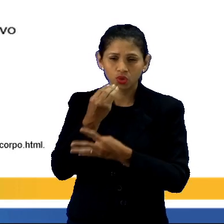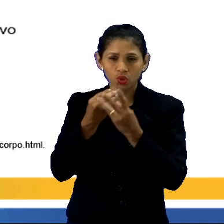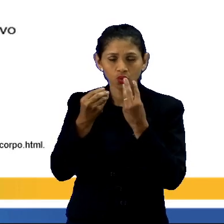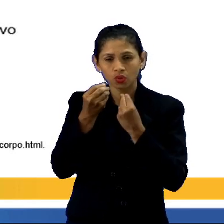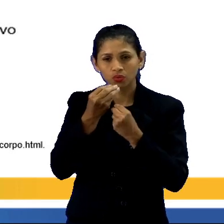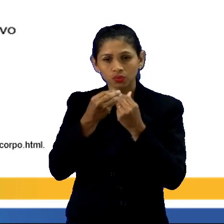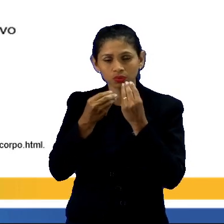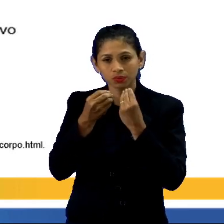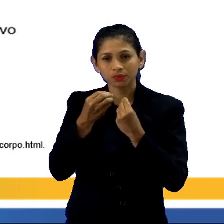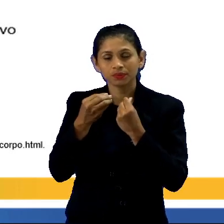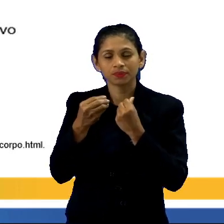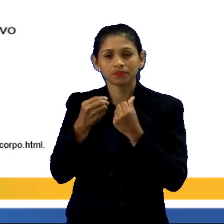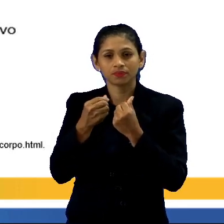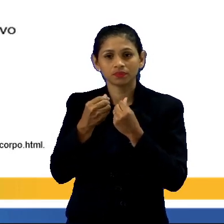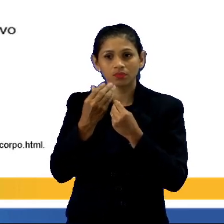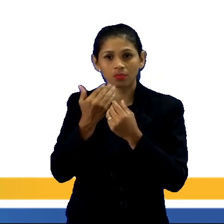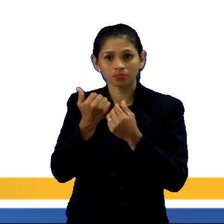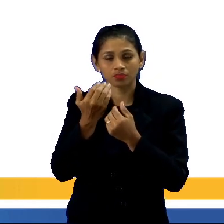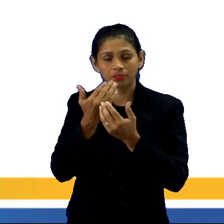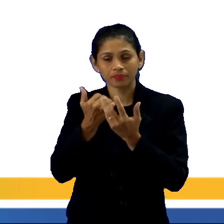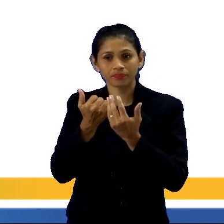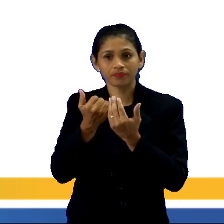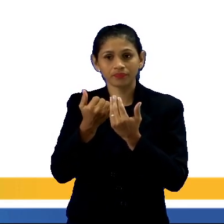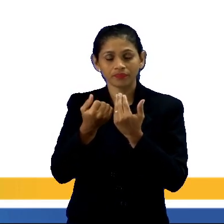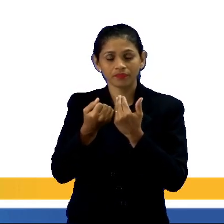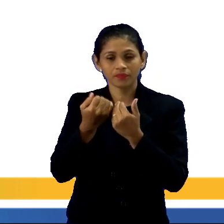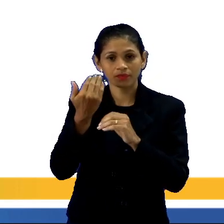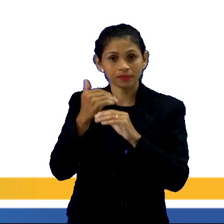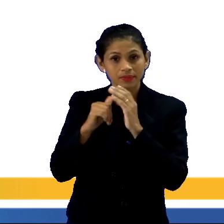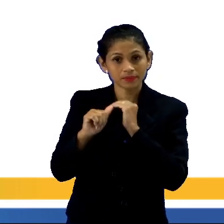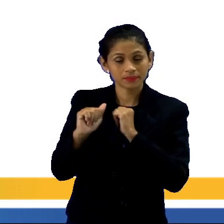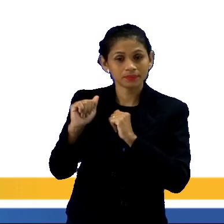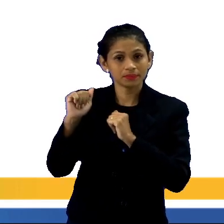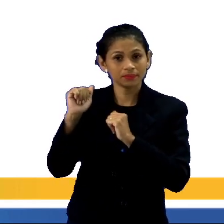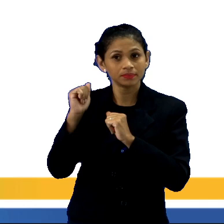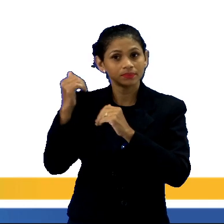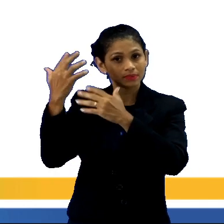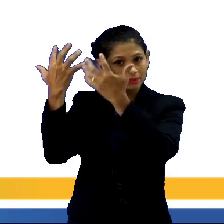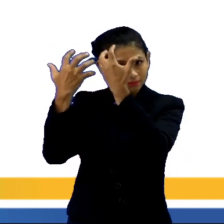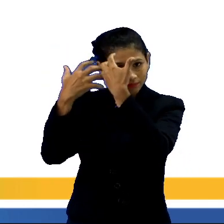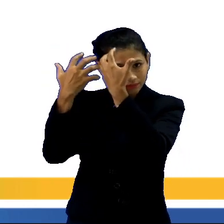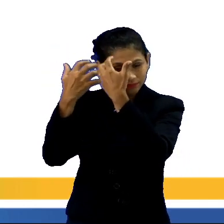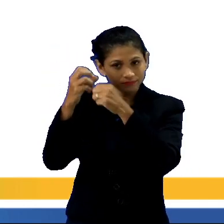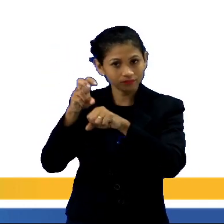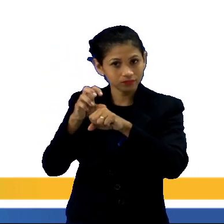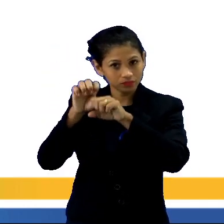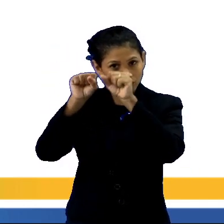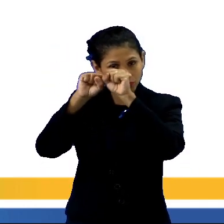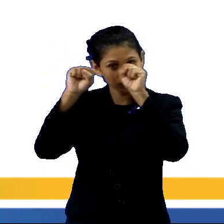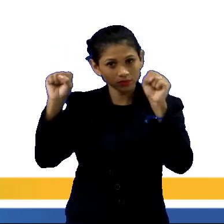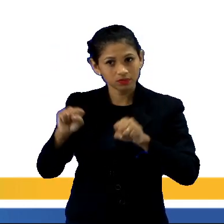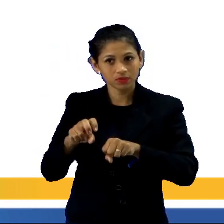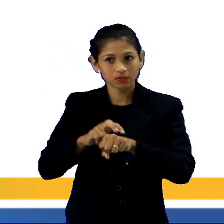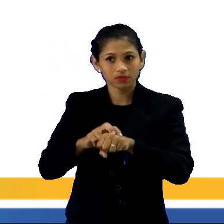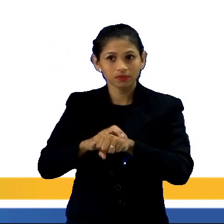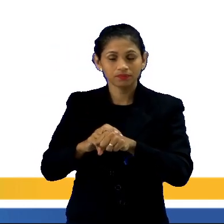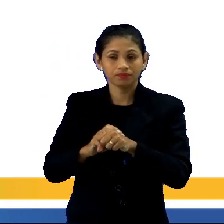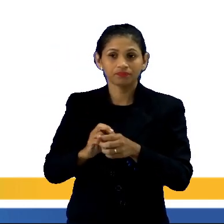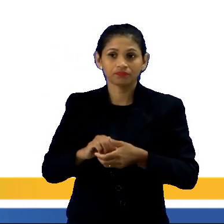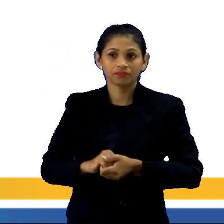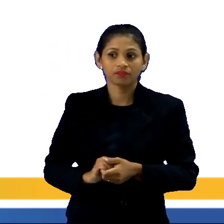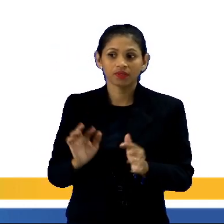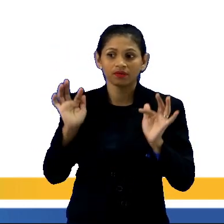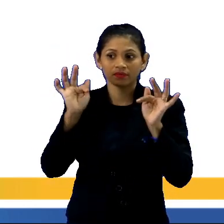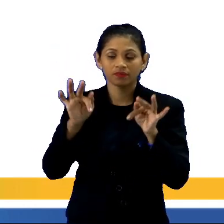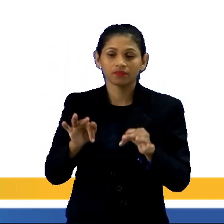na saliva, vão sendo enviadas mensagens para o sistema nervoso. E aí, para a gente fechar, a gente tem essa questão, que diz o